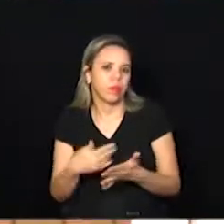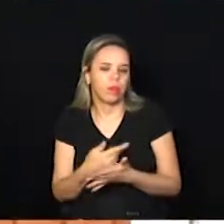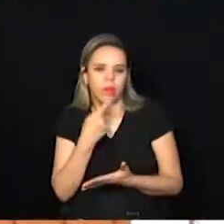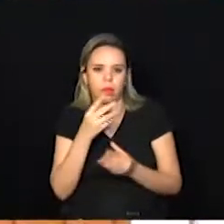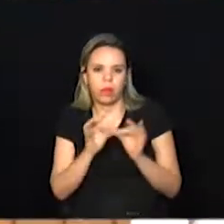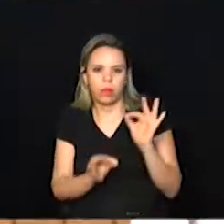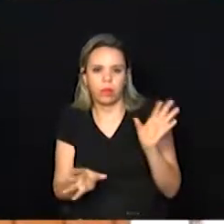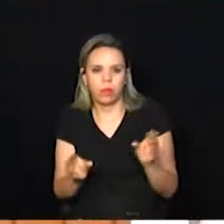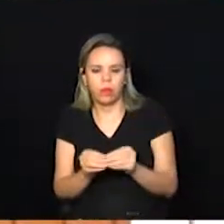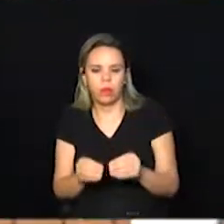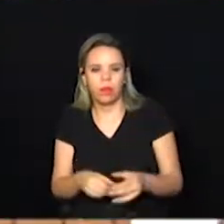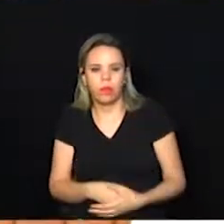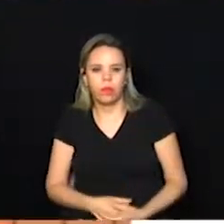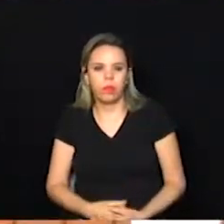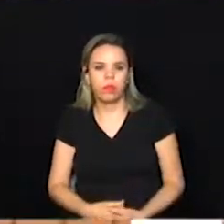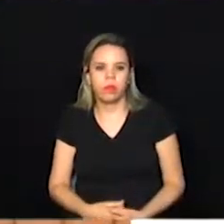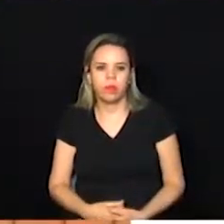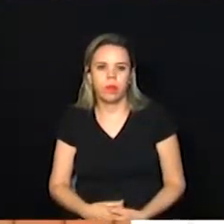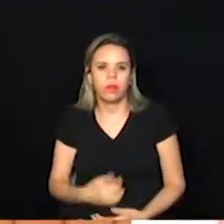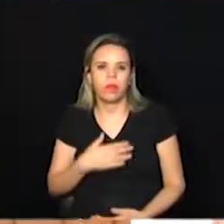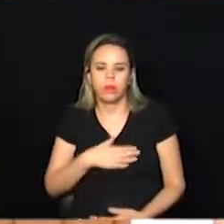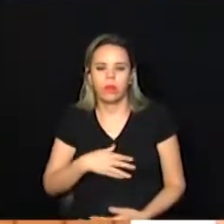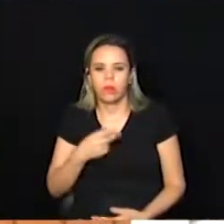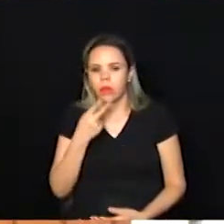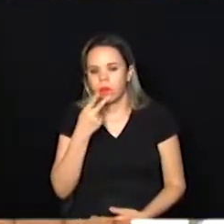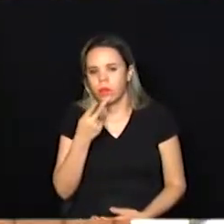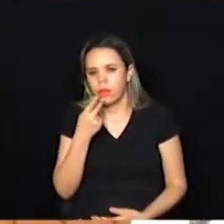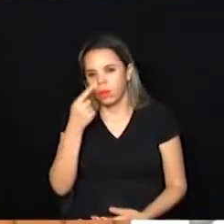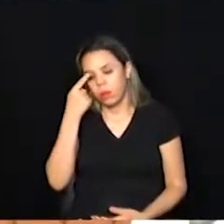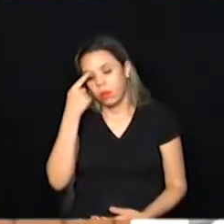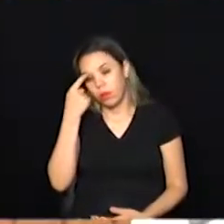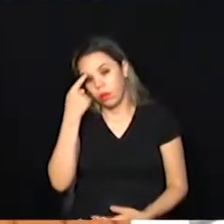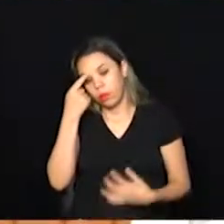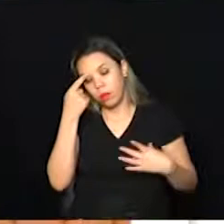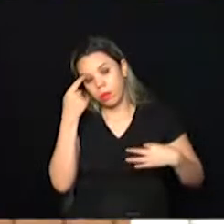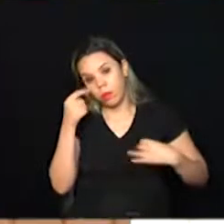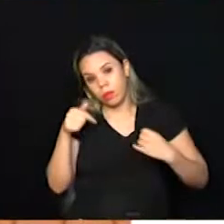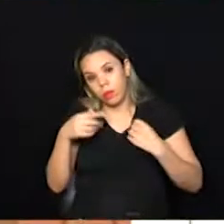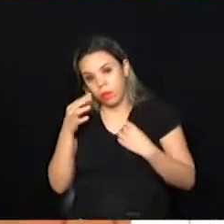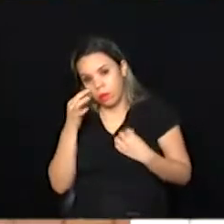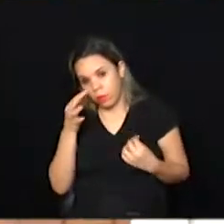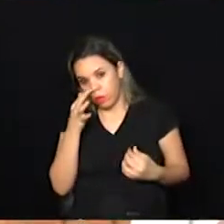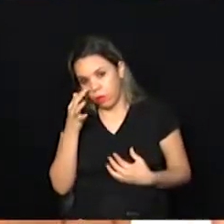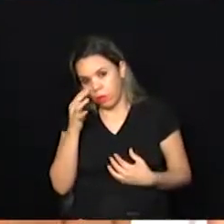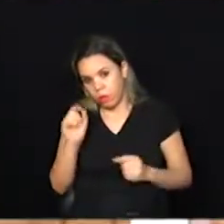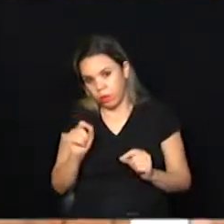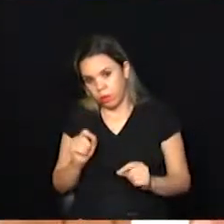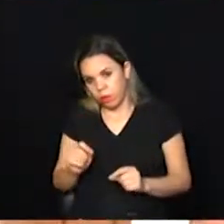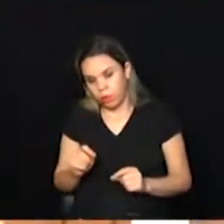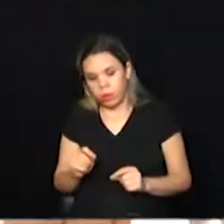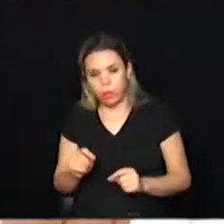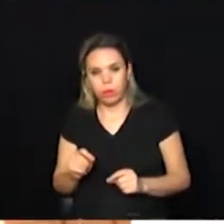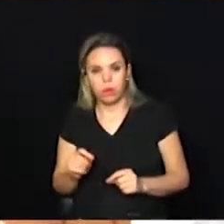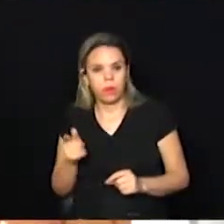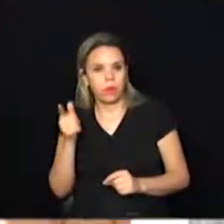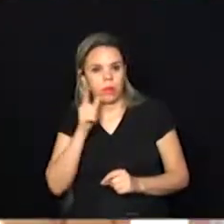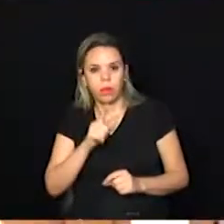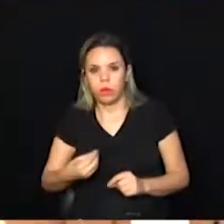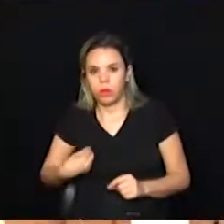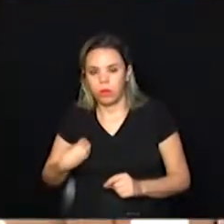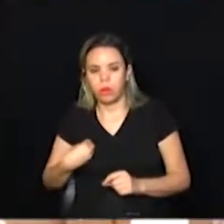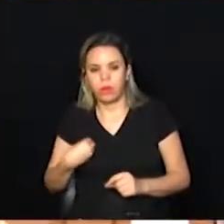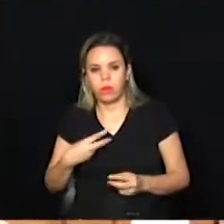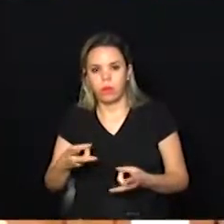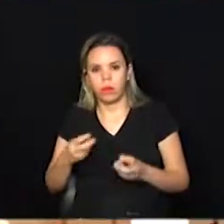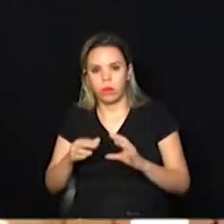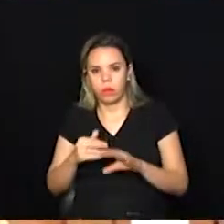muito Mas eu gostaria de tocar num ponto aqui que me chamou a atenção, mas eu não vou conseguir estar aqui para receber